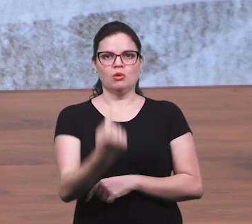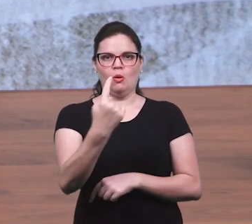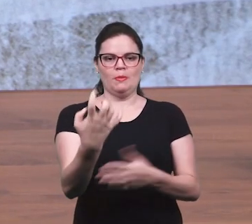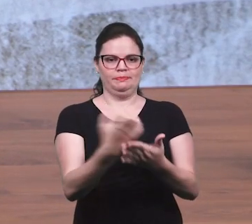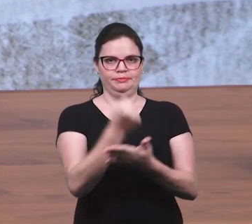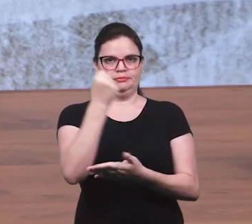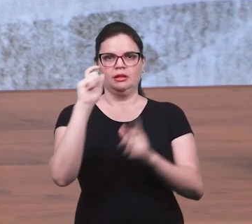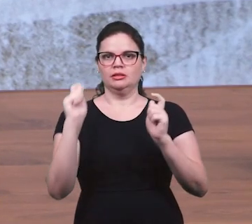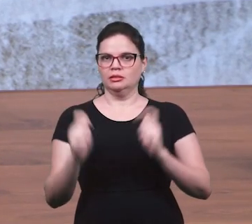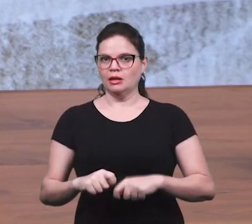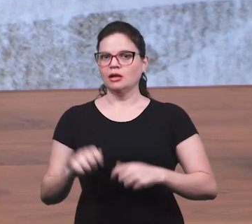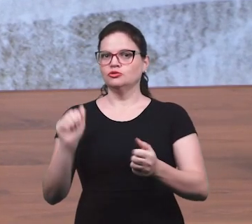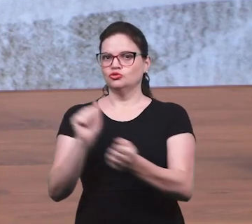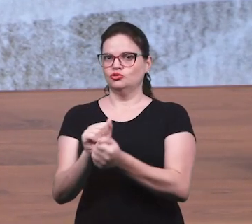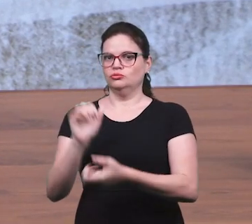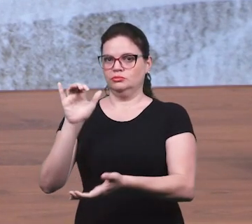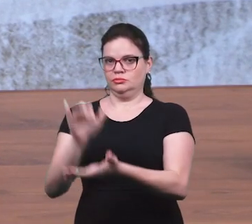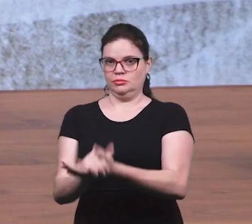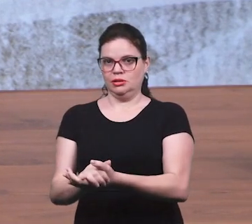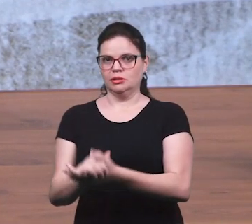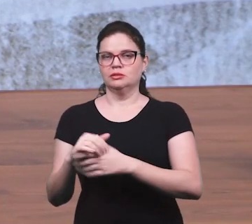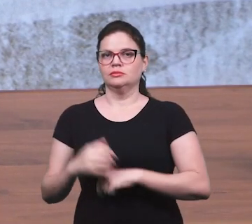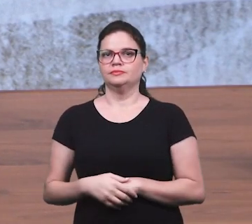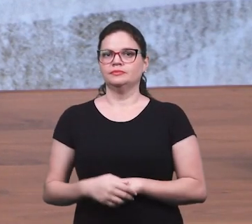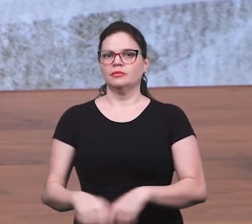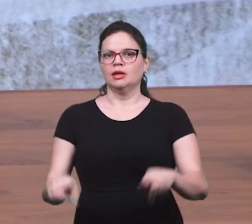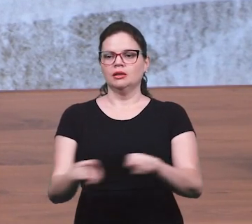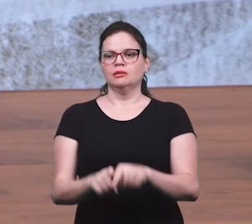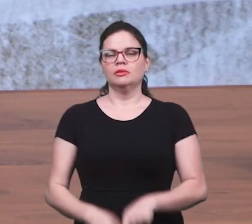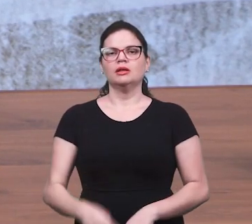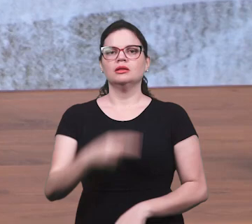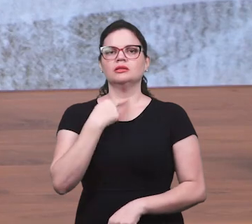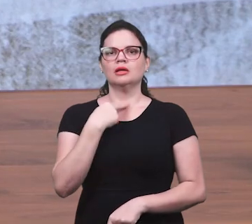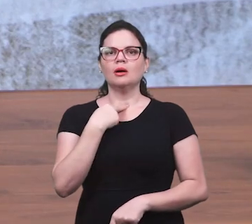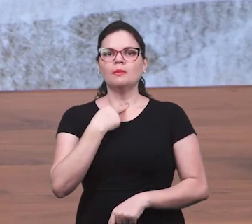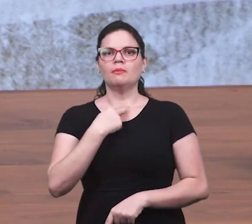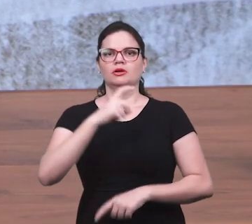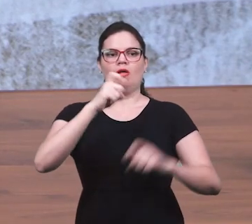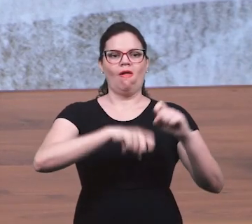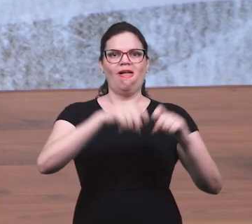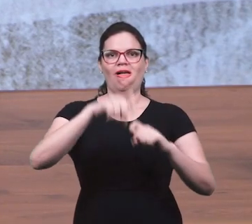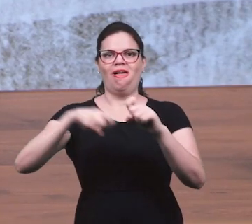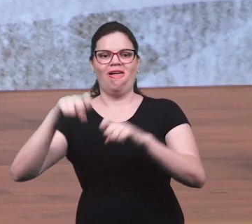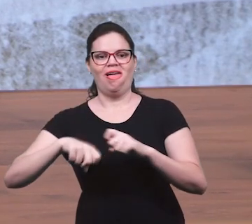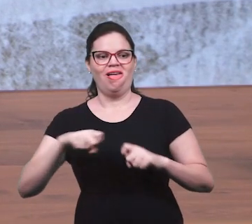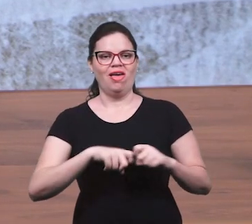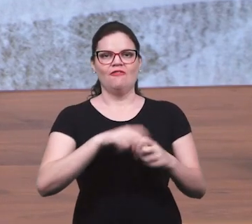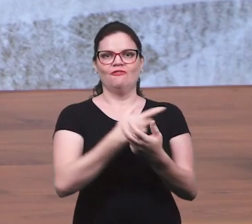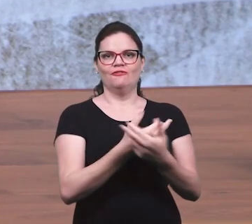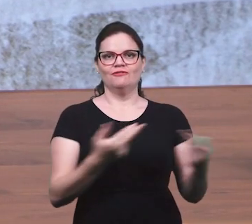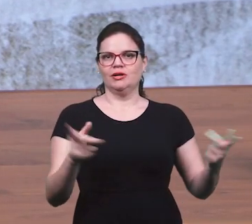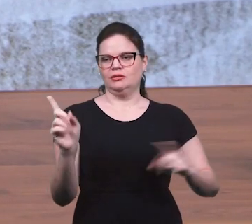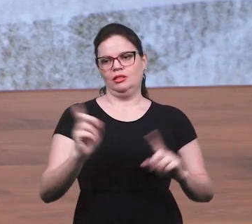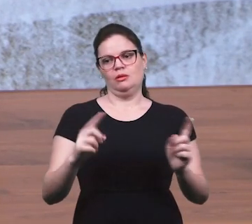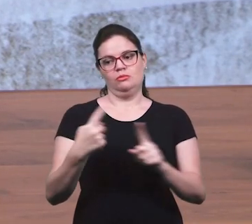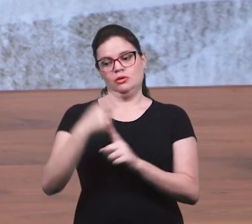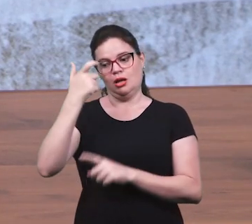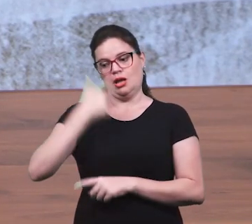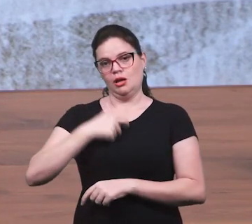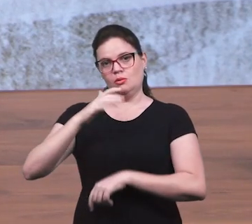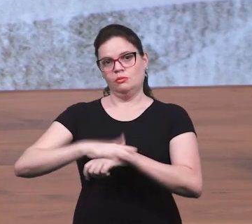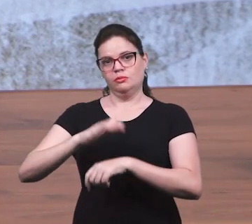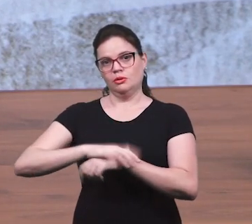não profanará sua semente entre os seus povos, porque eu sou o Senhor que o